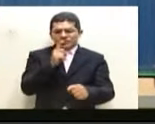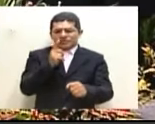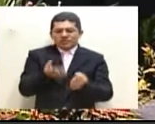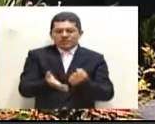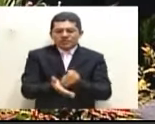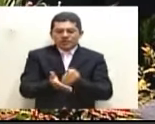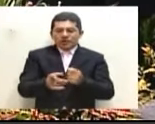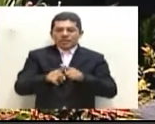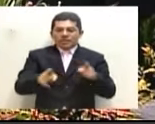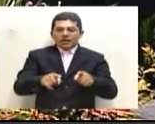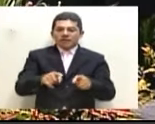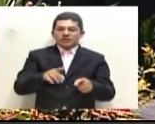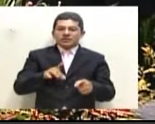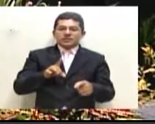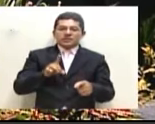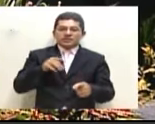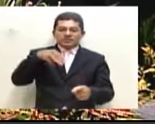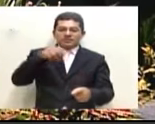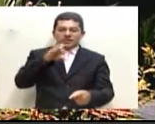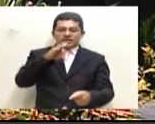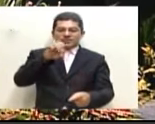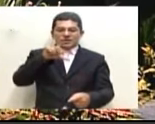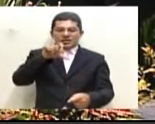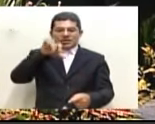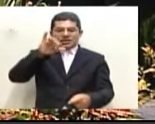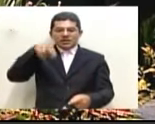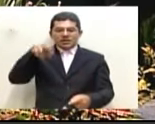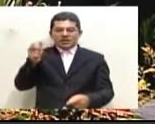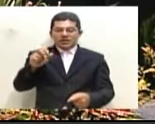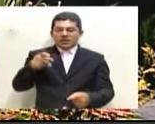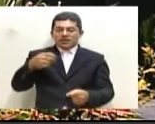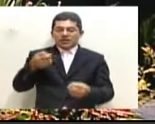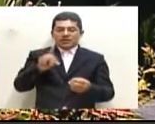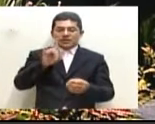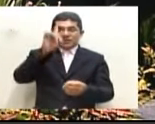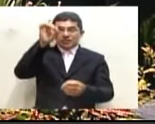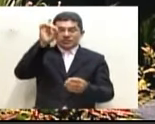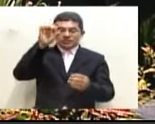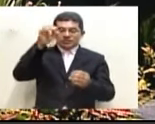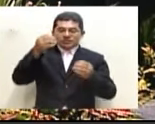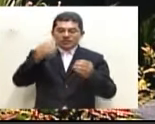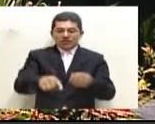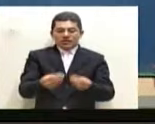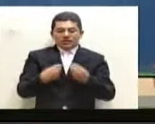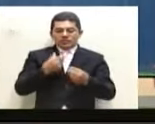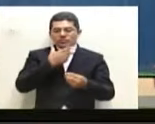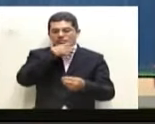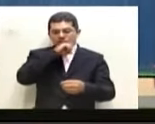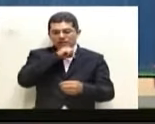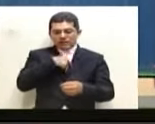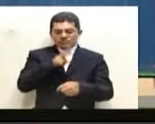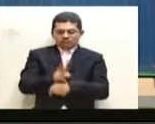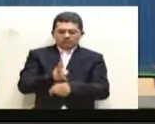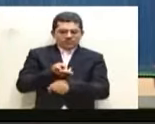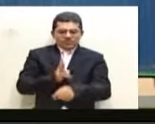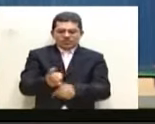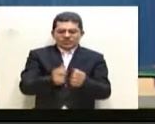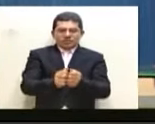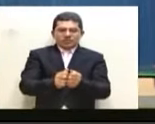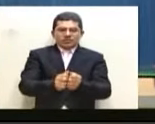Marcelinha é Deus me dando a chance de reescrever a minha história como pai. E eu estou fazendo todo o esforço